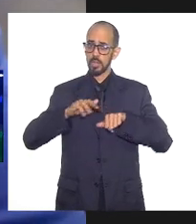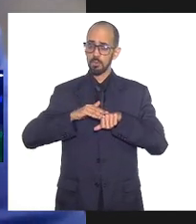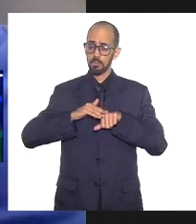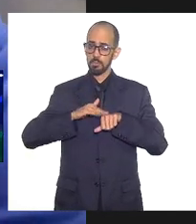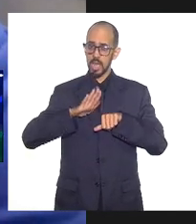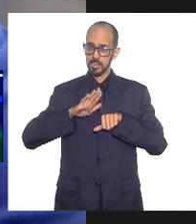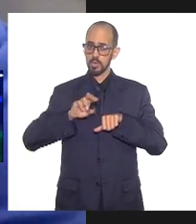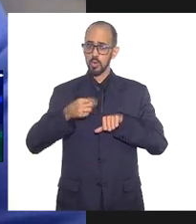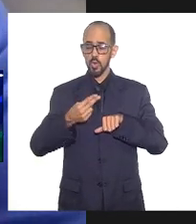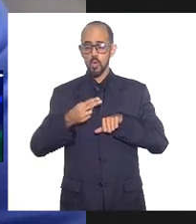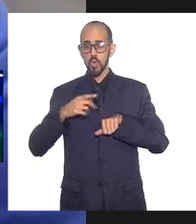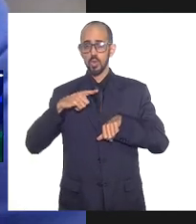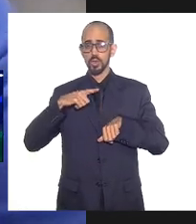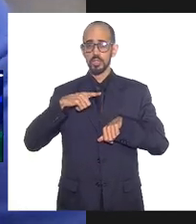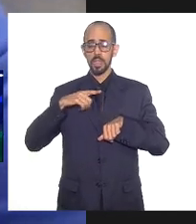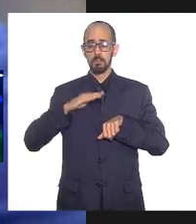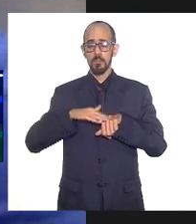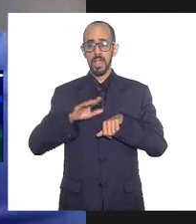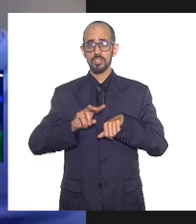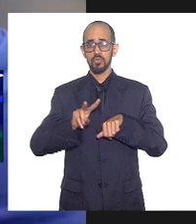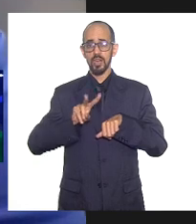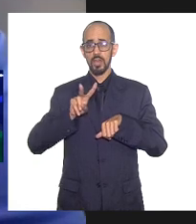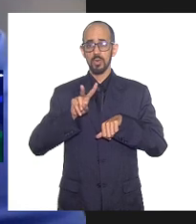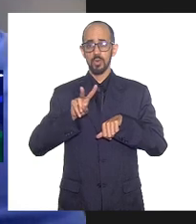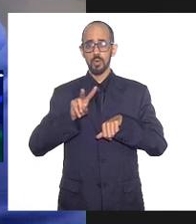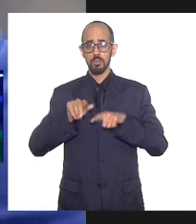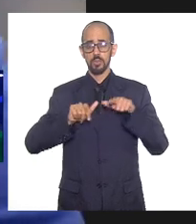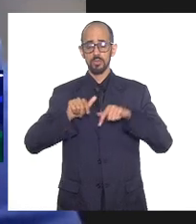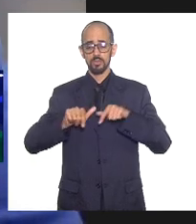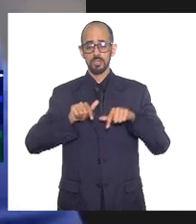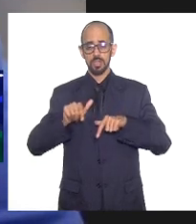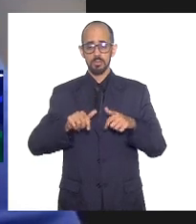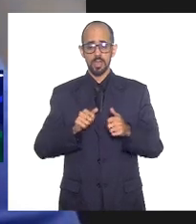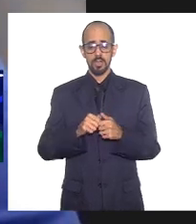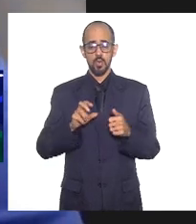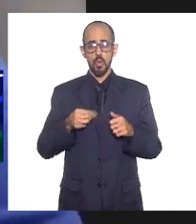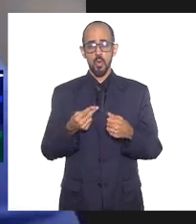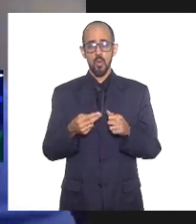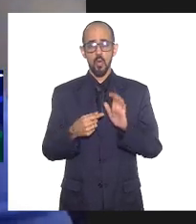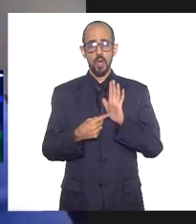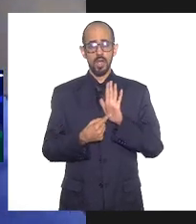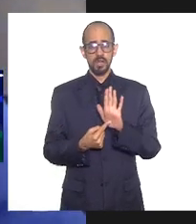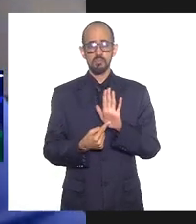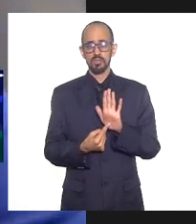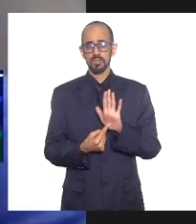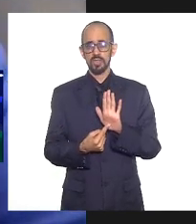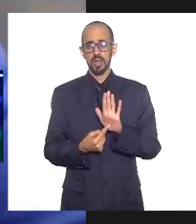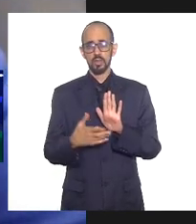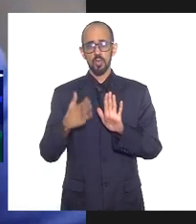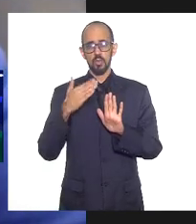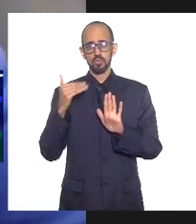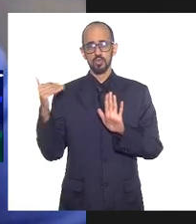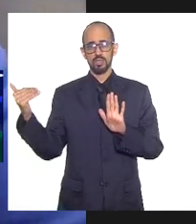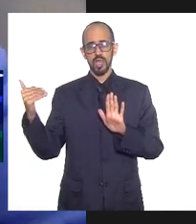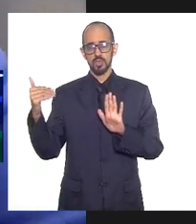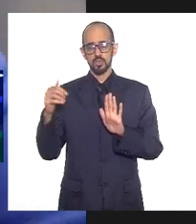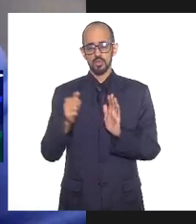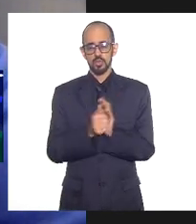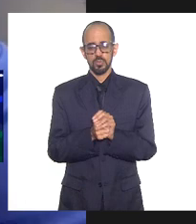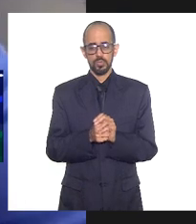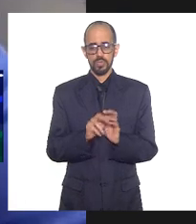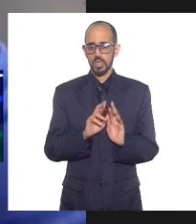assim tem mais valor o seu trabalho, ou é encarado como sucesso. Não é